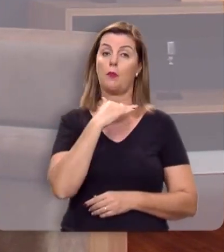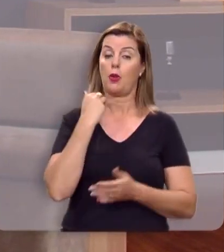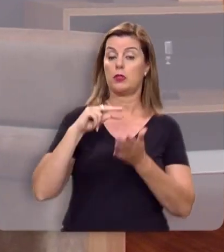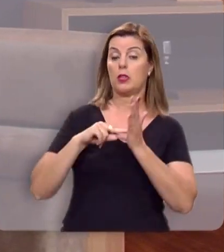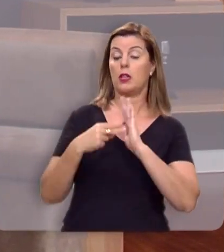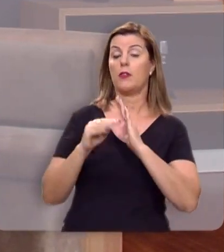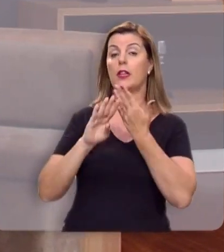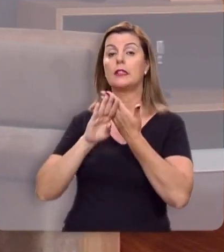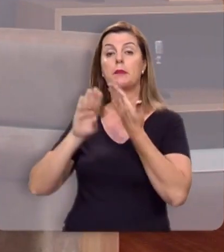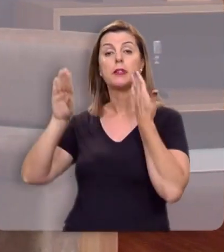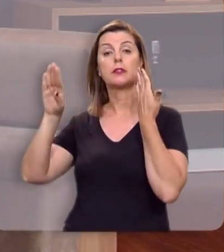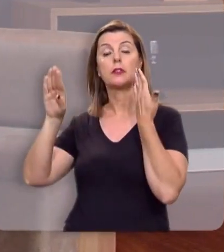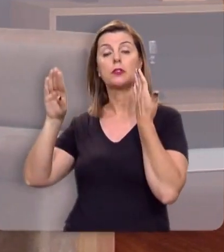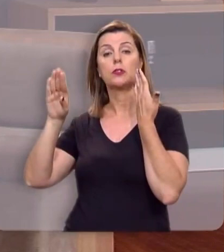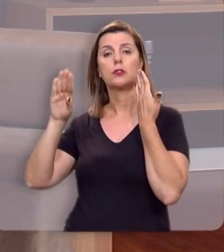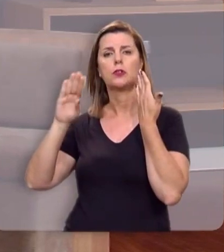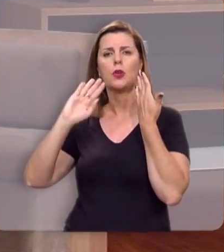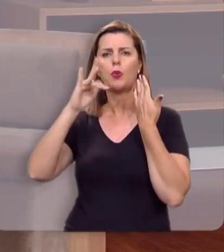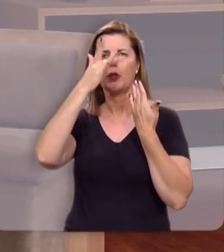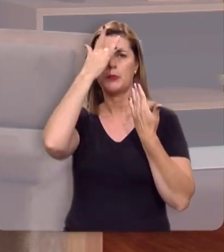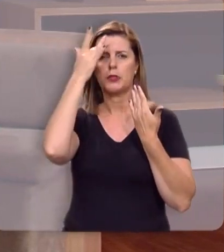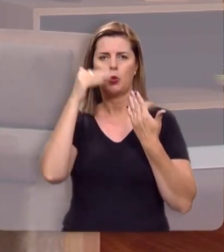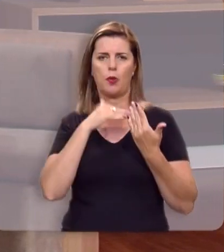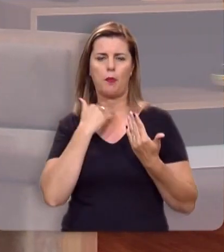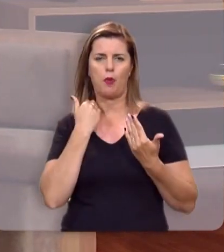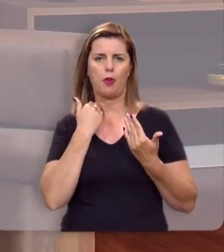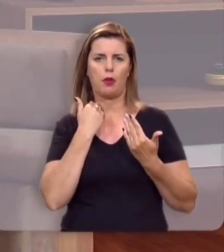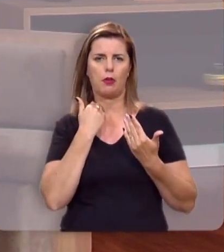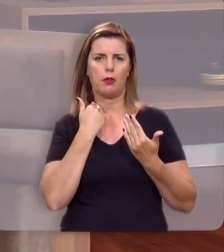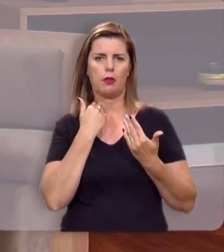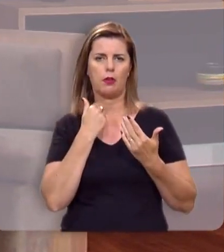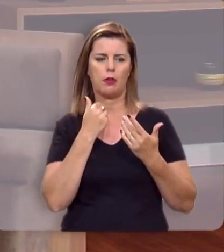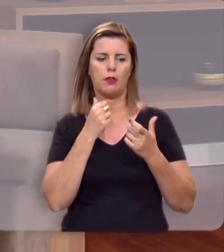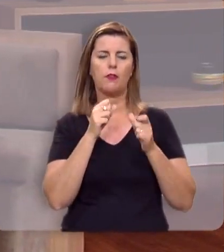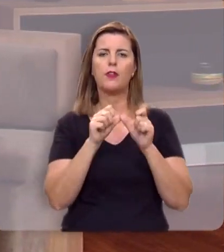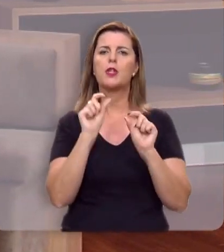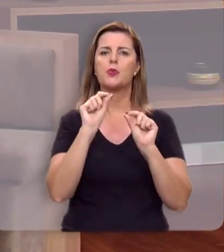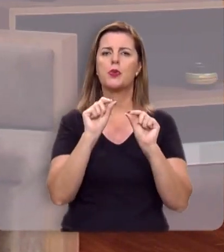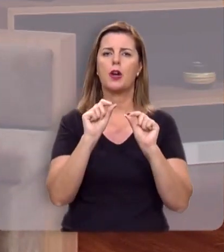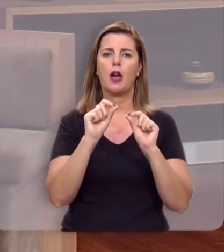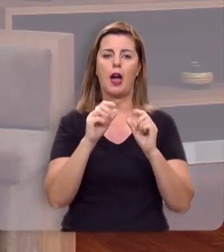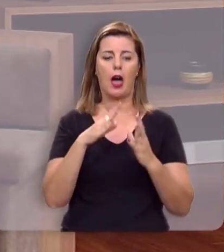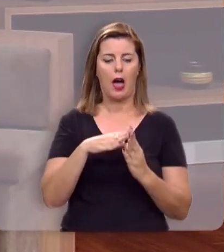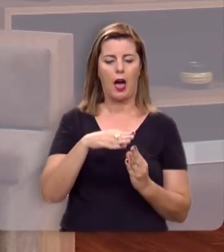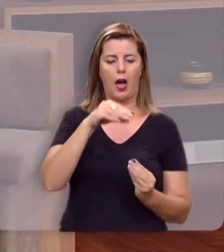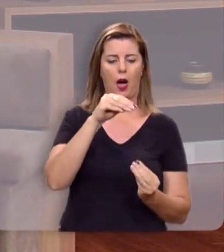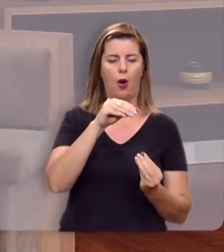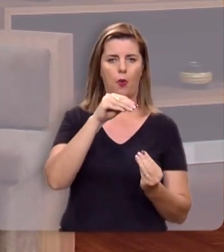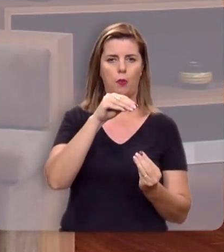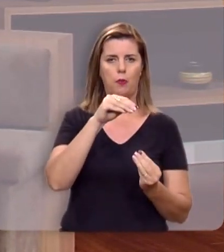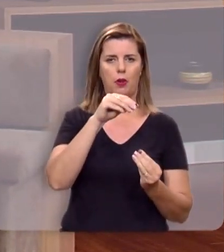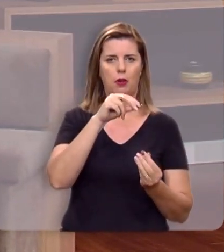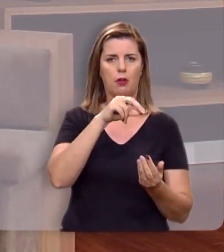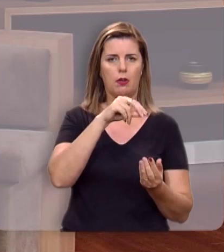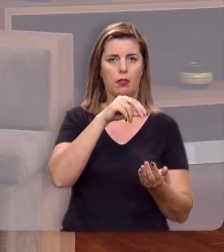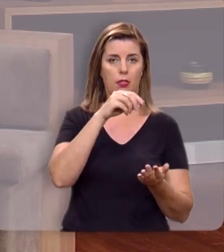significa separação. Quando uma pessoa morre, o que acontece? A alma que está